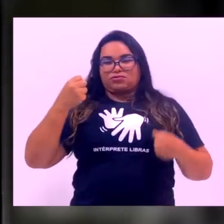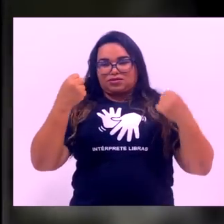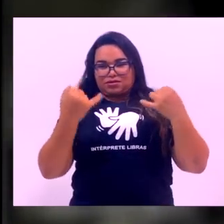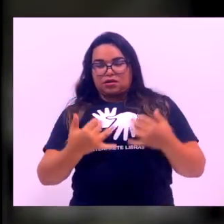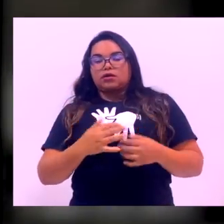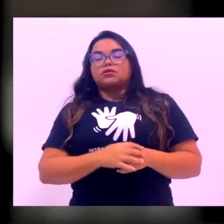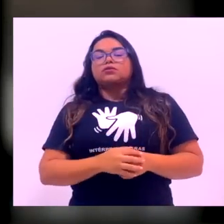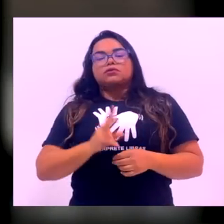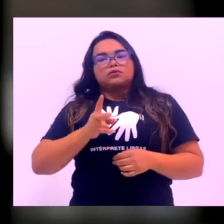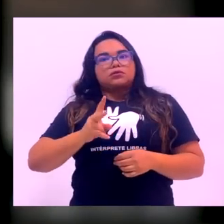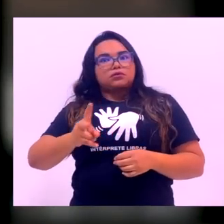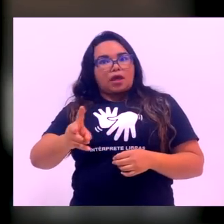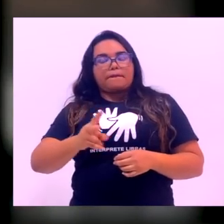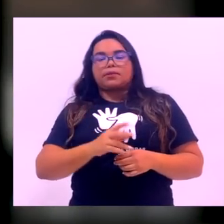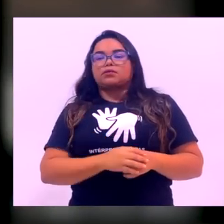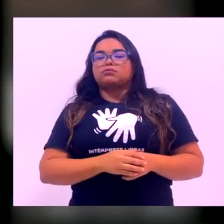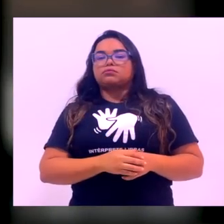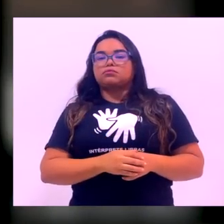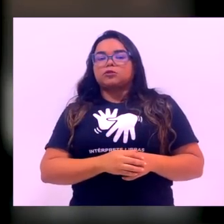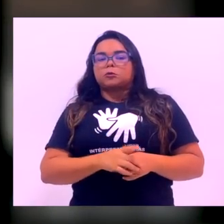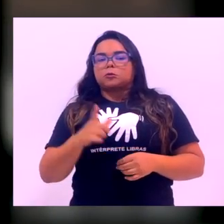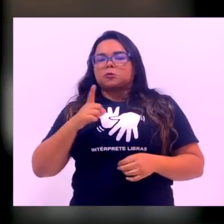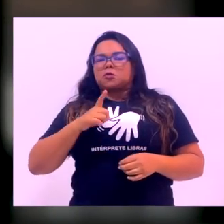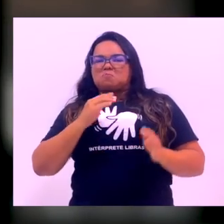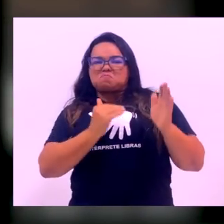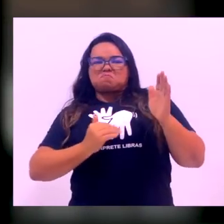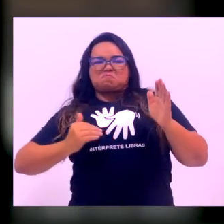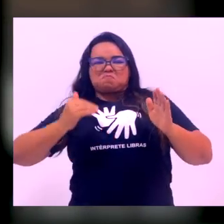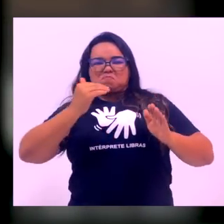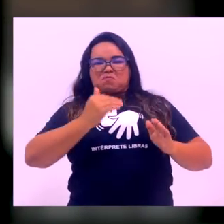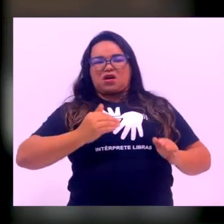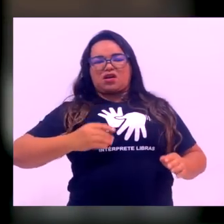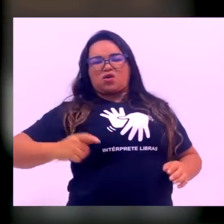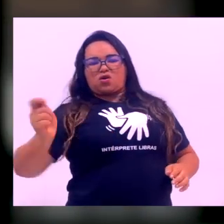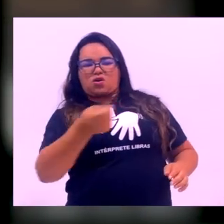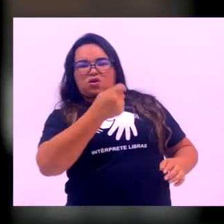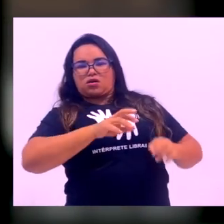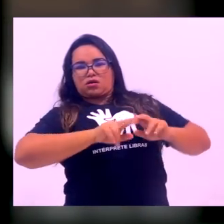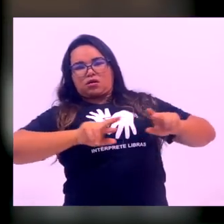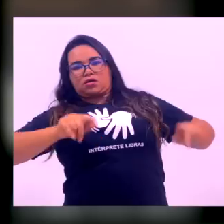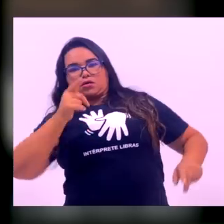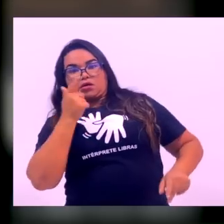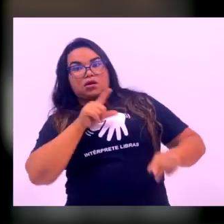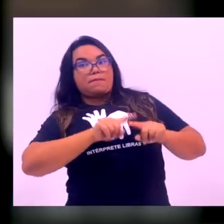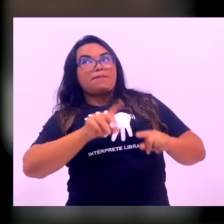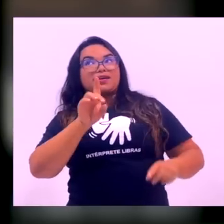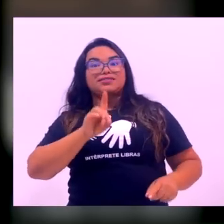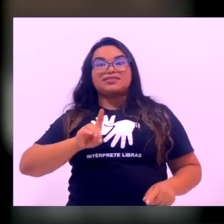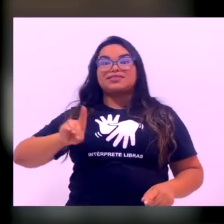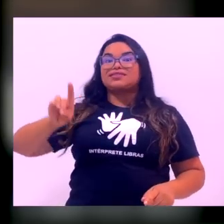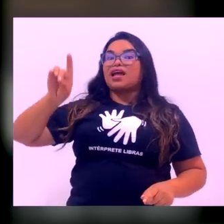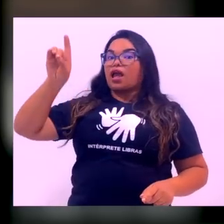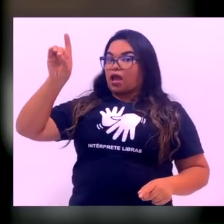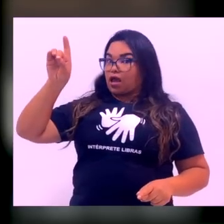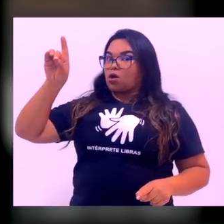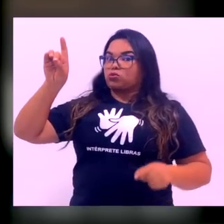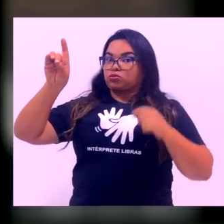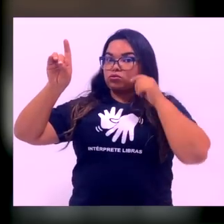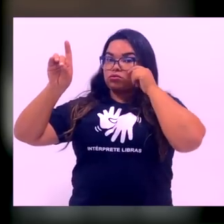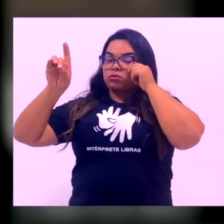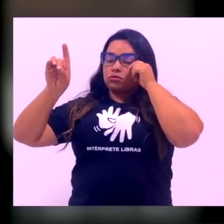mais pesadas, mas há um Deus no céu que revela segredos e que revelou ao